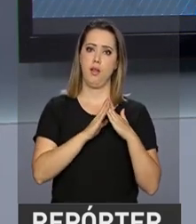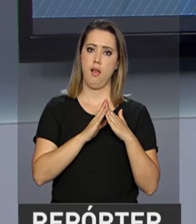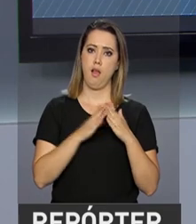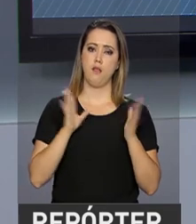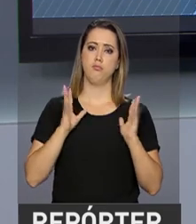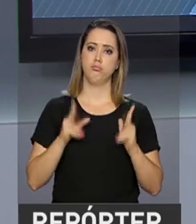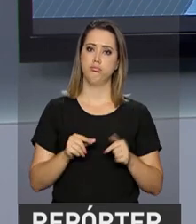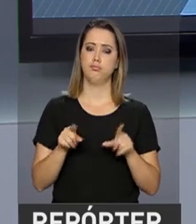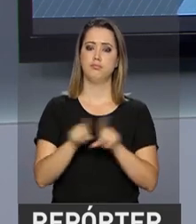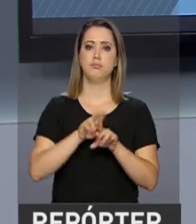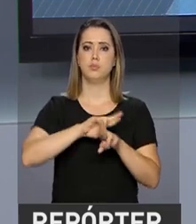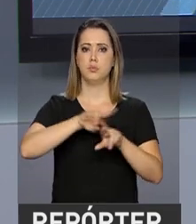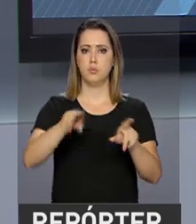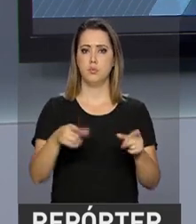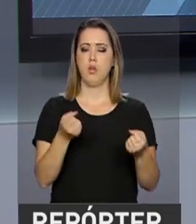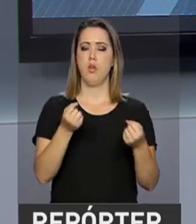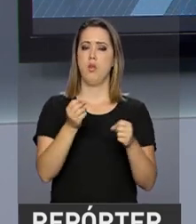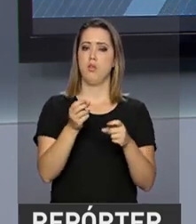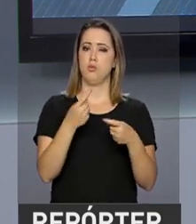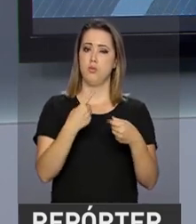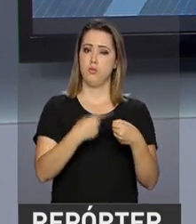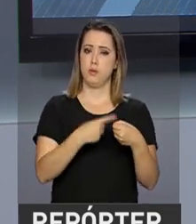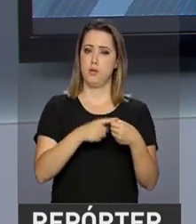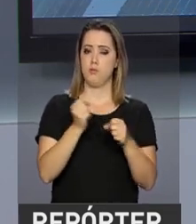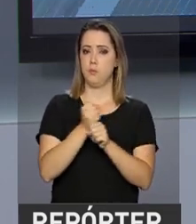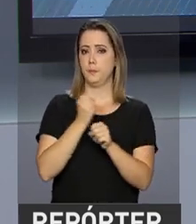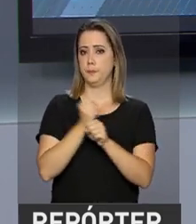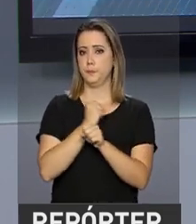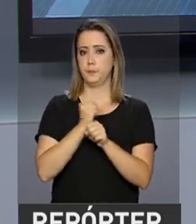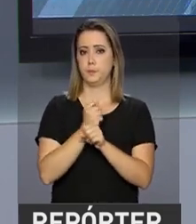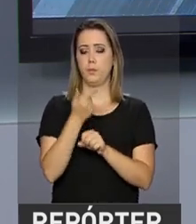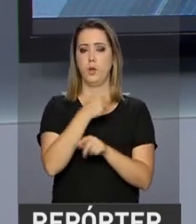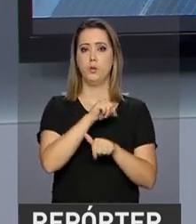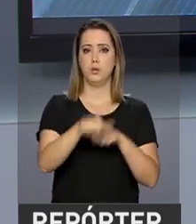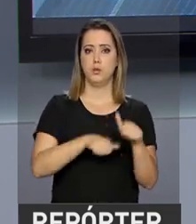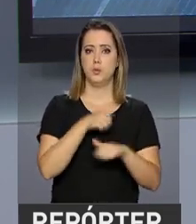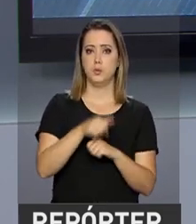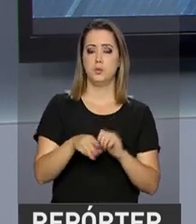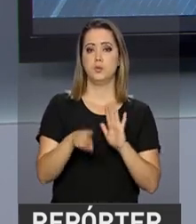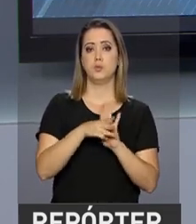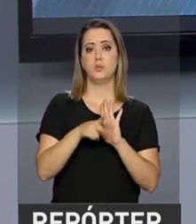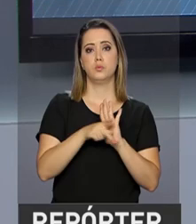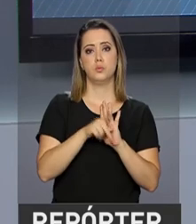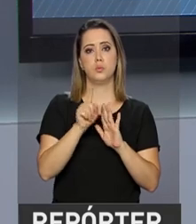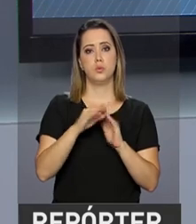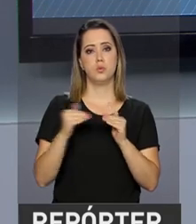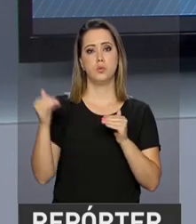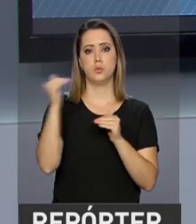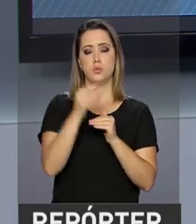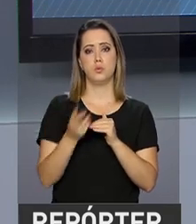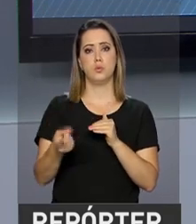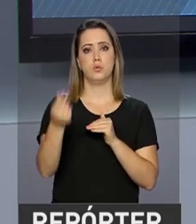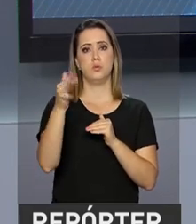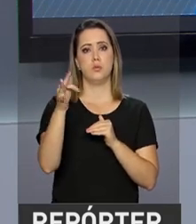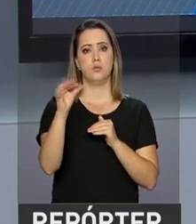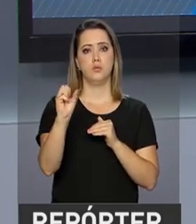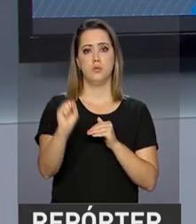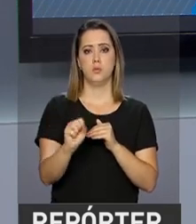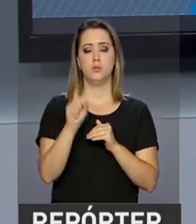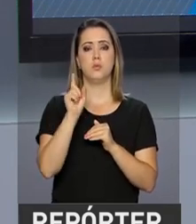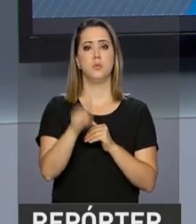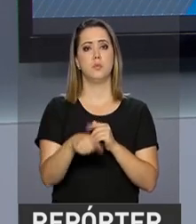saneamento básico e infraestrutura urbana e outra mudança prevista pela Medida Provisória é o aumento da remuneração do